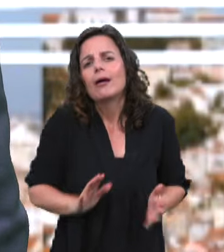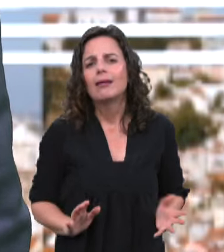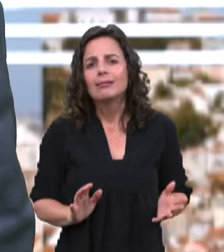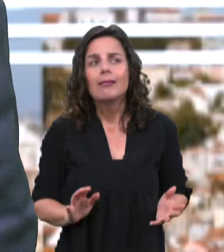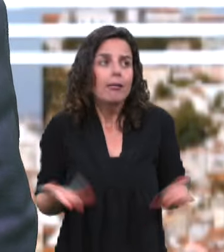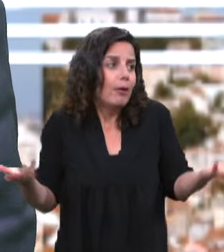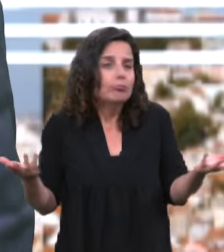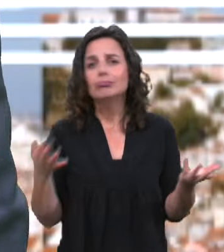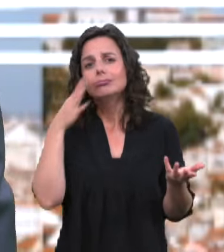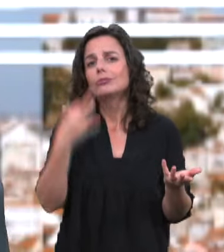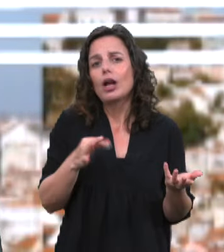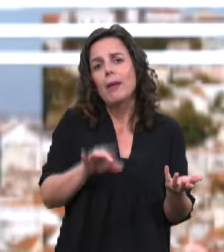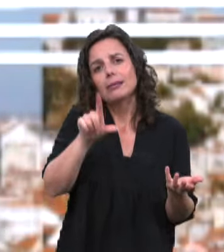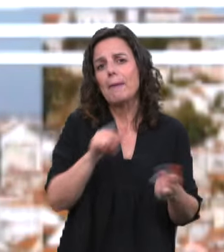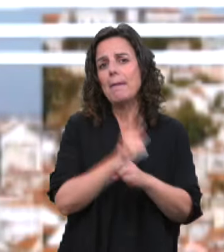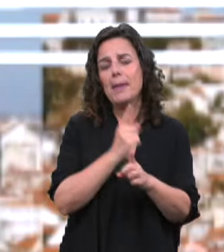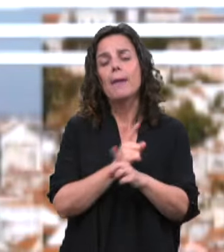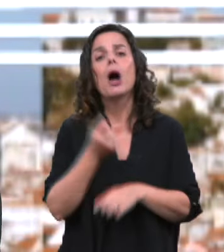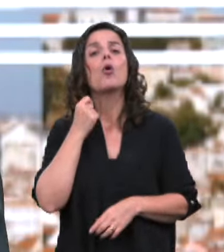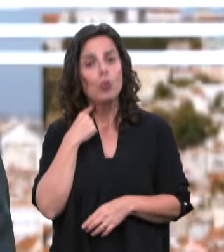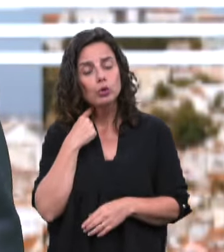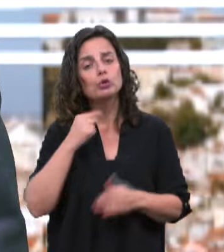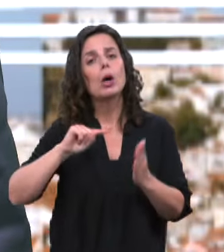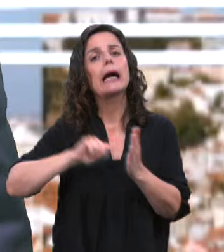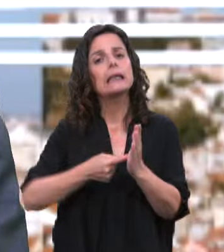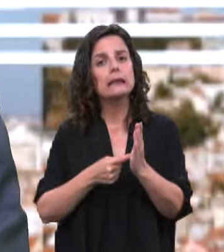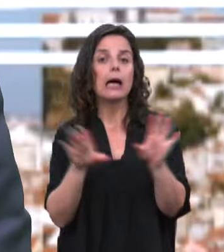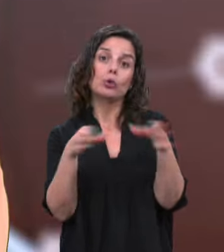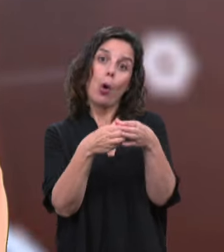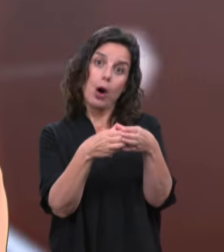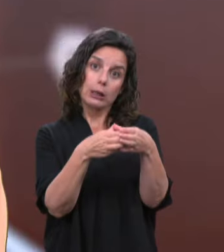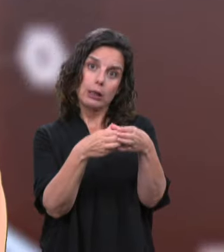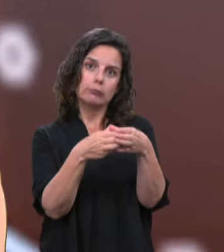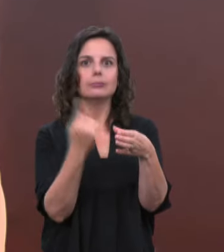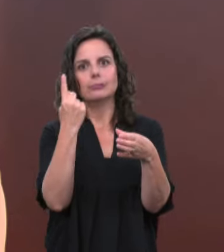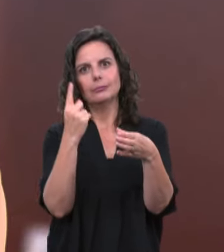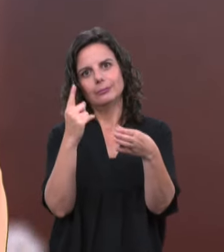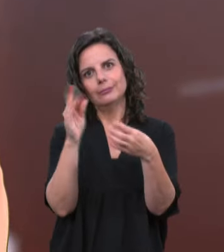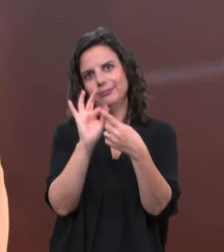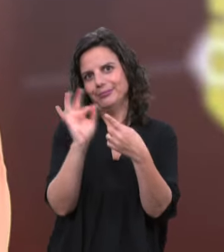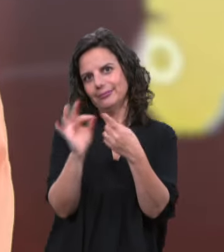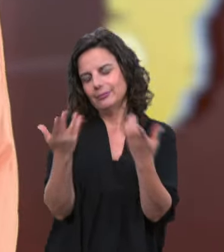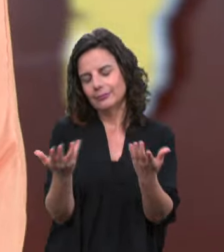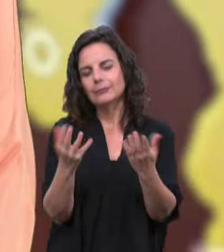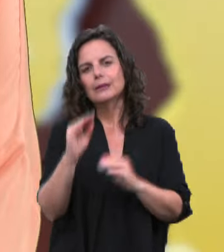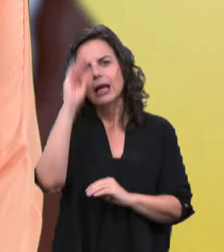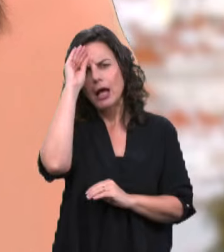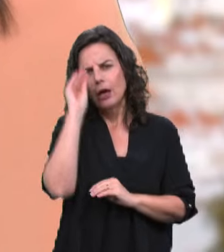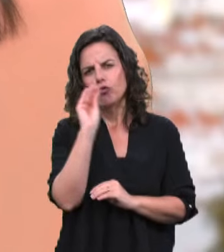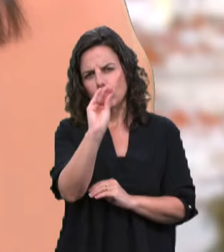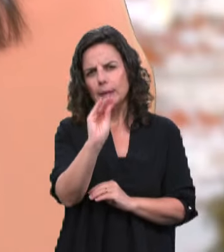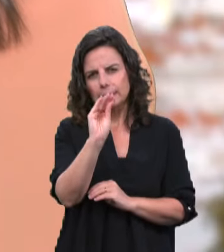natural também que os cursos sejam creditados pela ordem, que esse é outro aspecto. A formação,